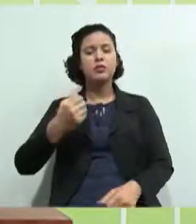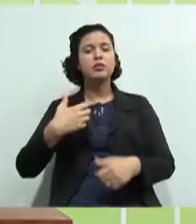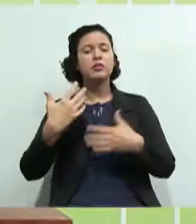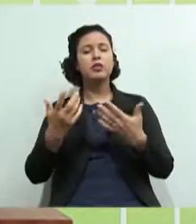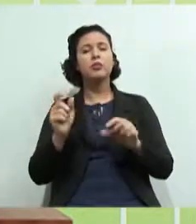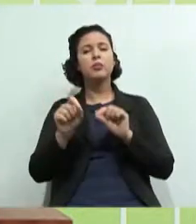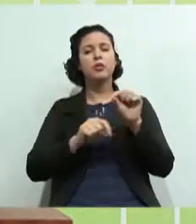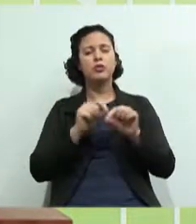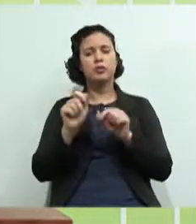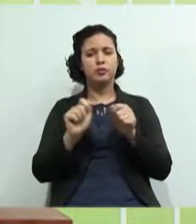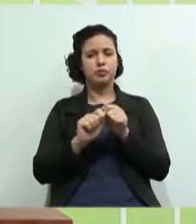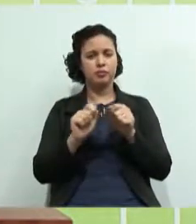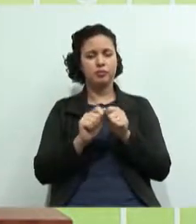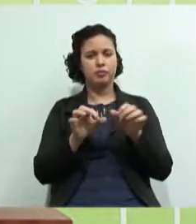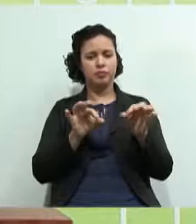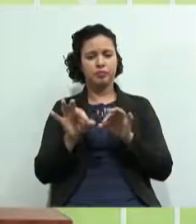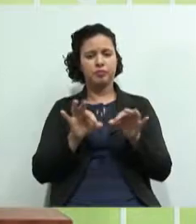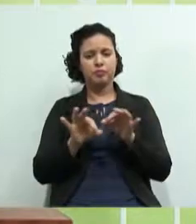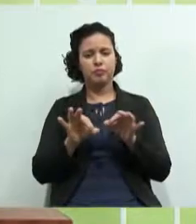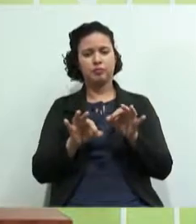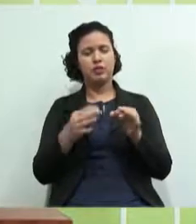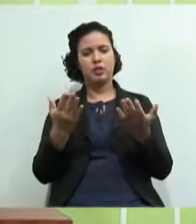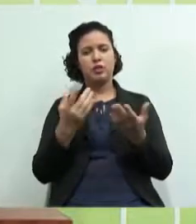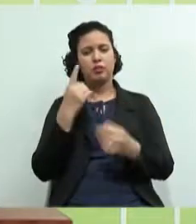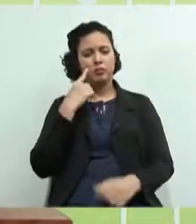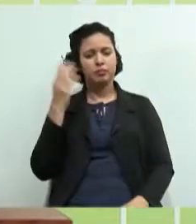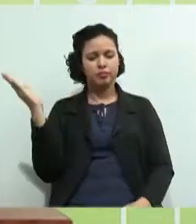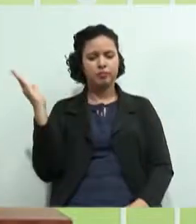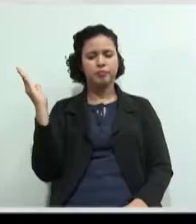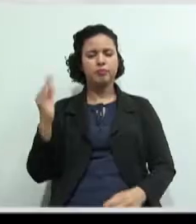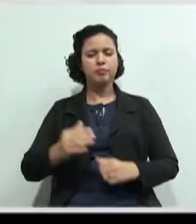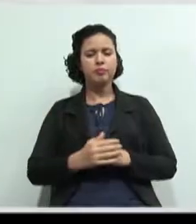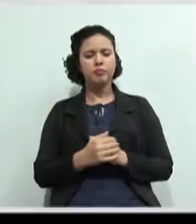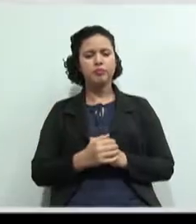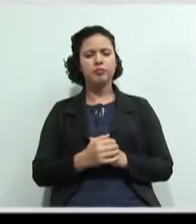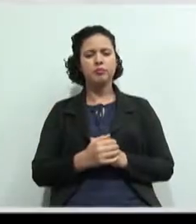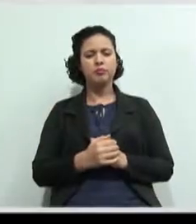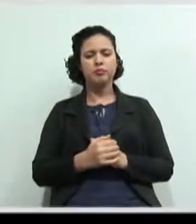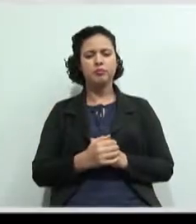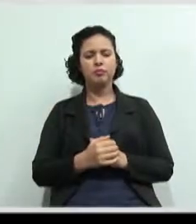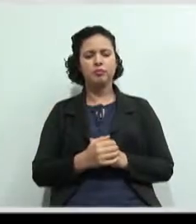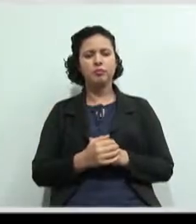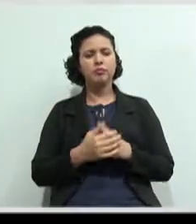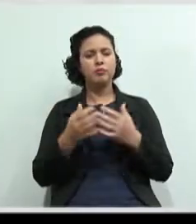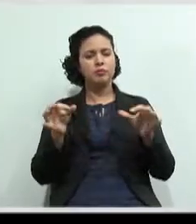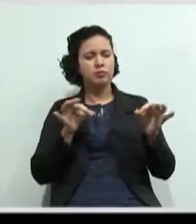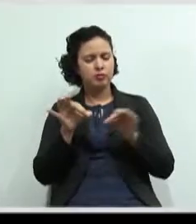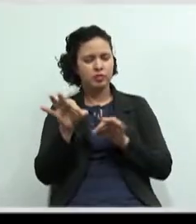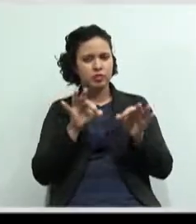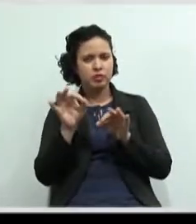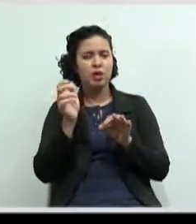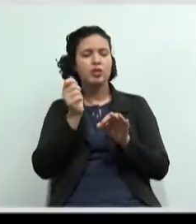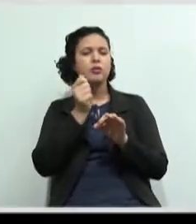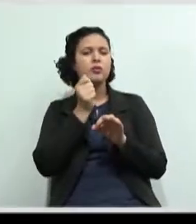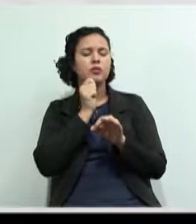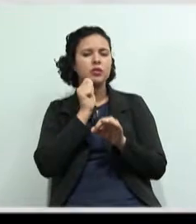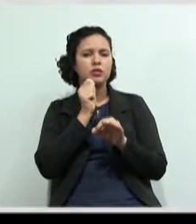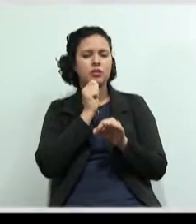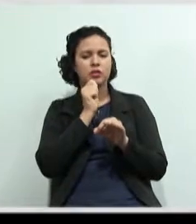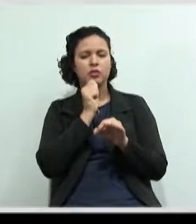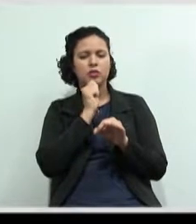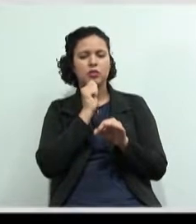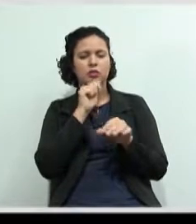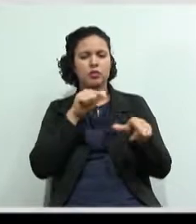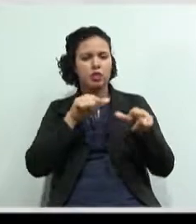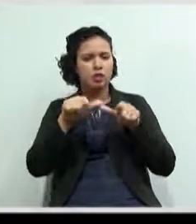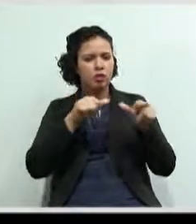com planejamento? Coloca aí na tela que eu quero te mostrar uma coisa. Olha aqui, ó. Planejamento sem ação não tem nenhum